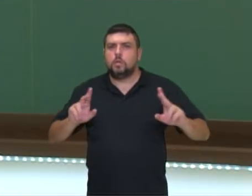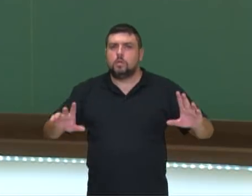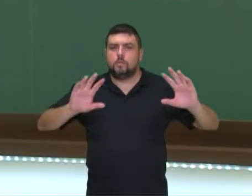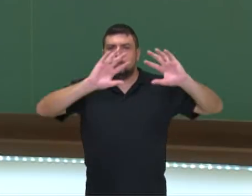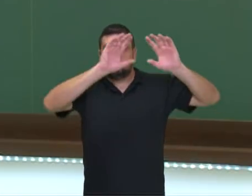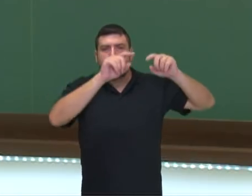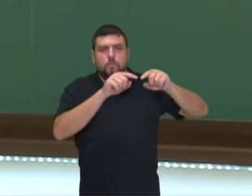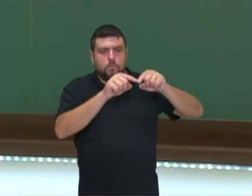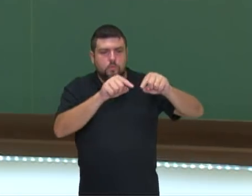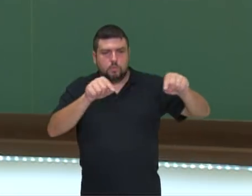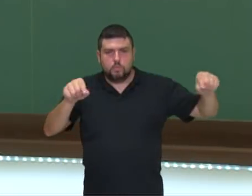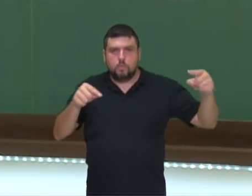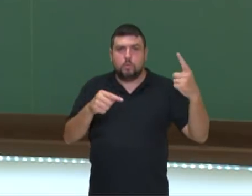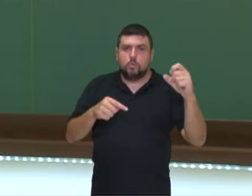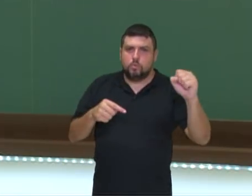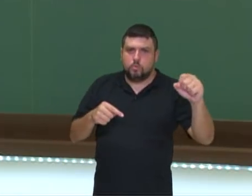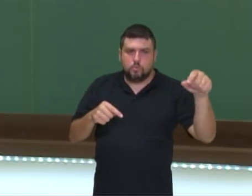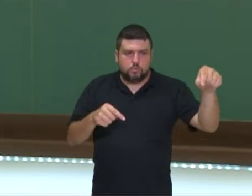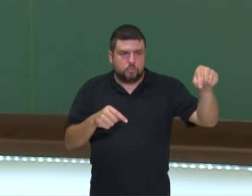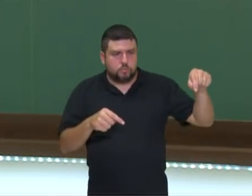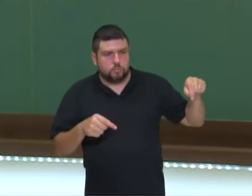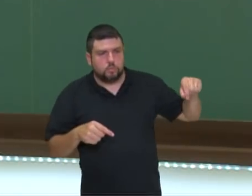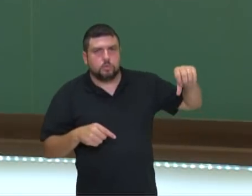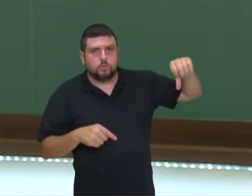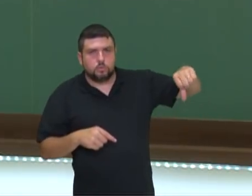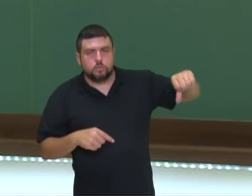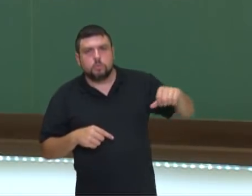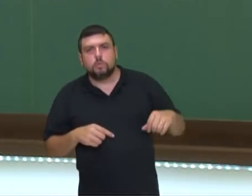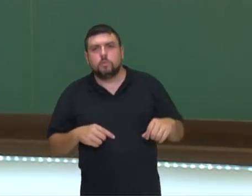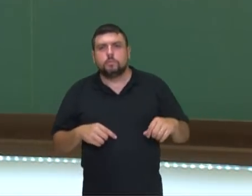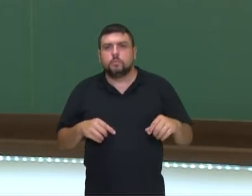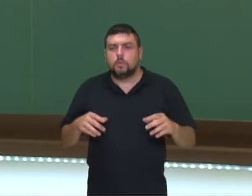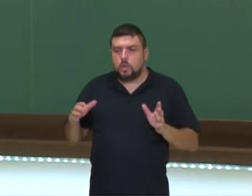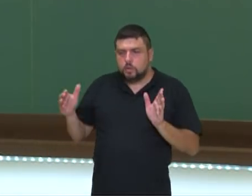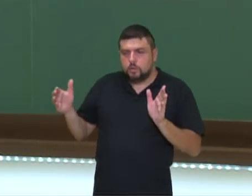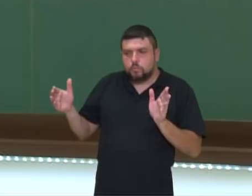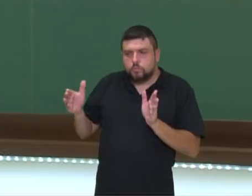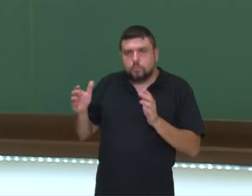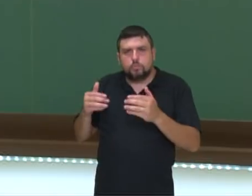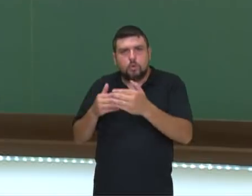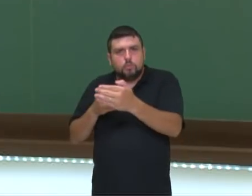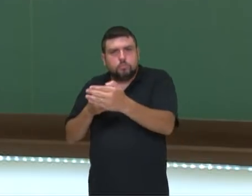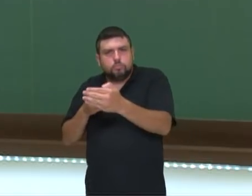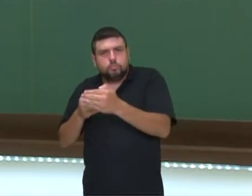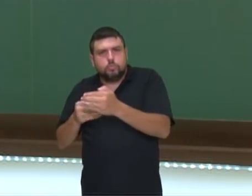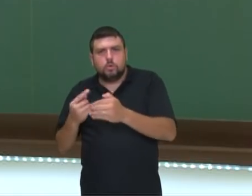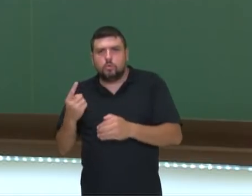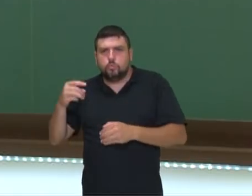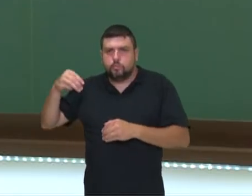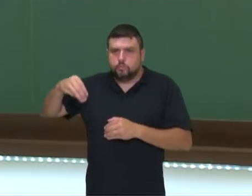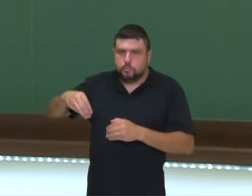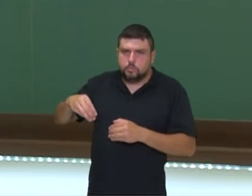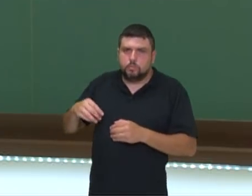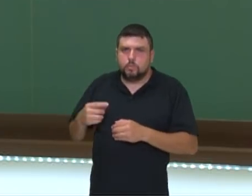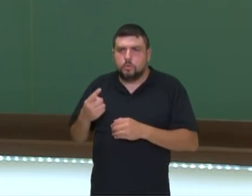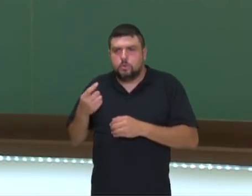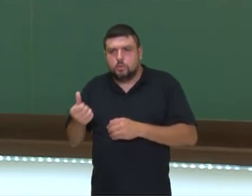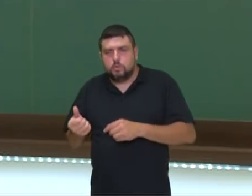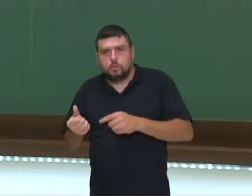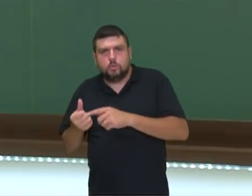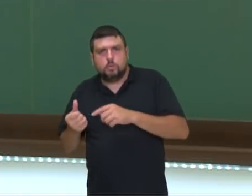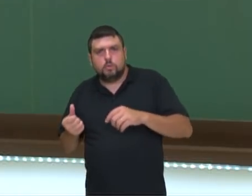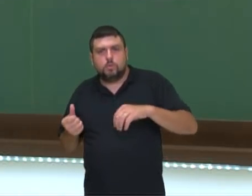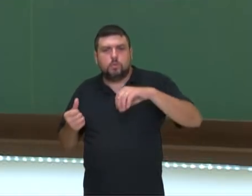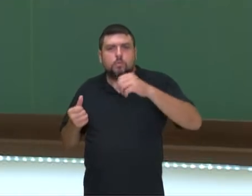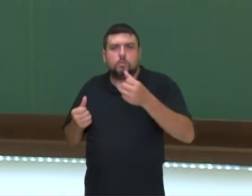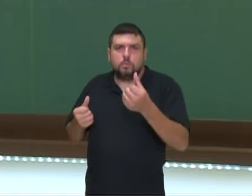quadra 18 por 9, aqui ele tem, né, pelo menos 1 metro de cada lado reduzido, justamente porque tem menos jogadores,